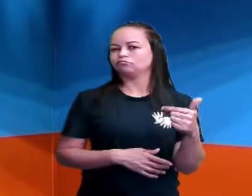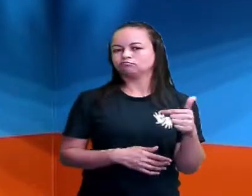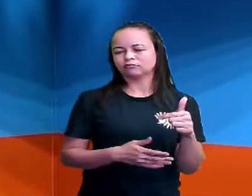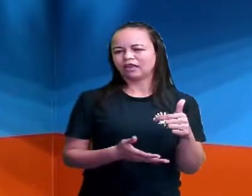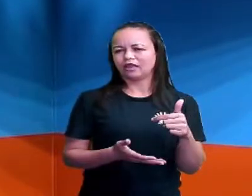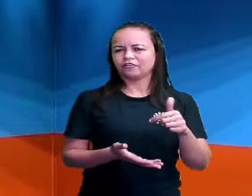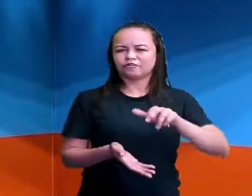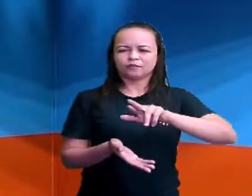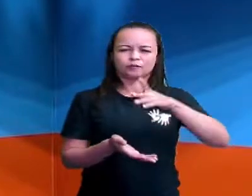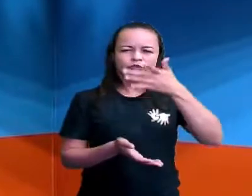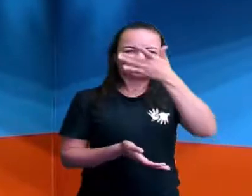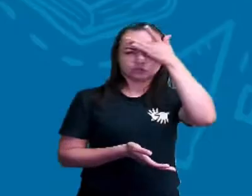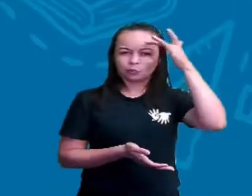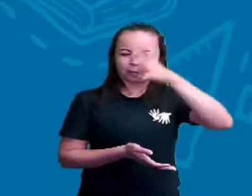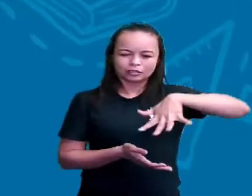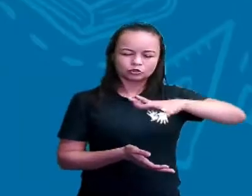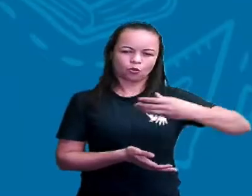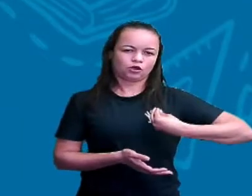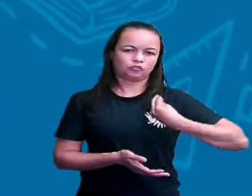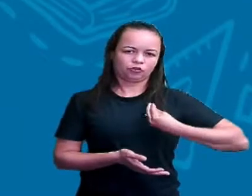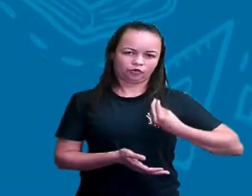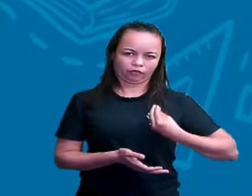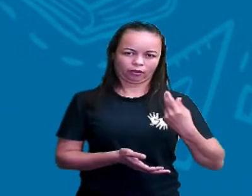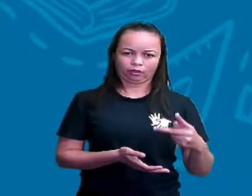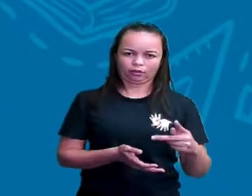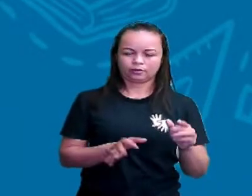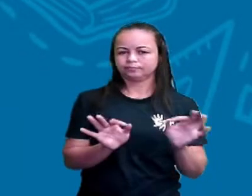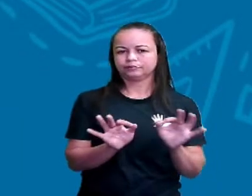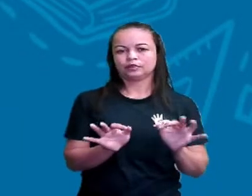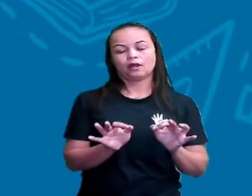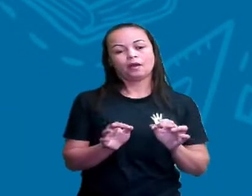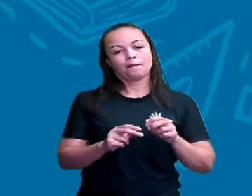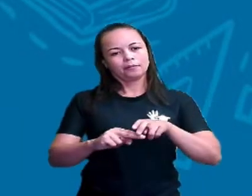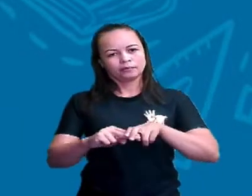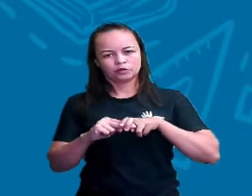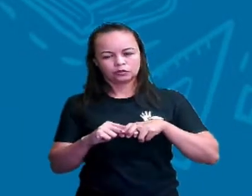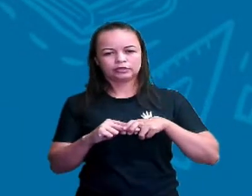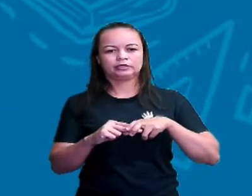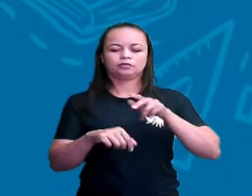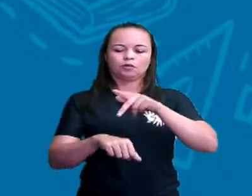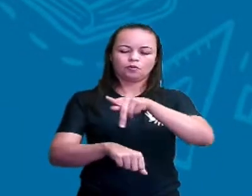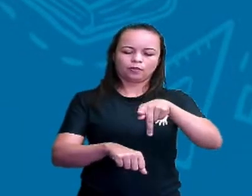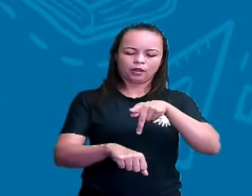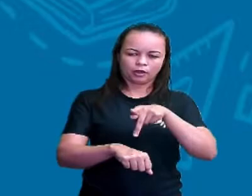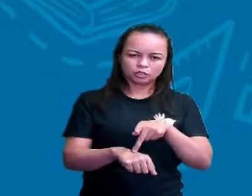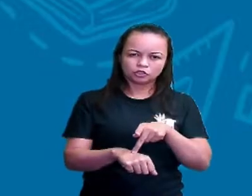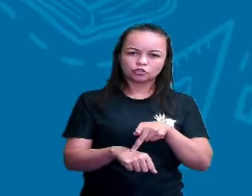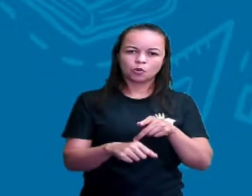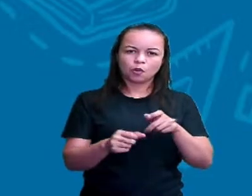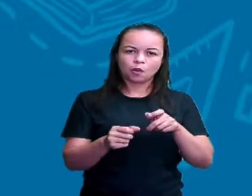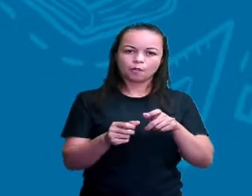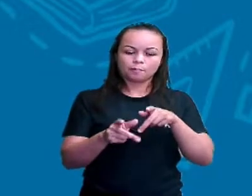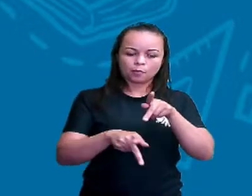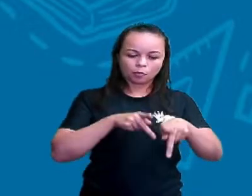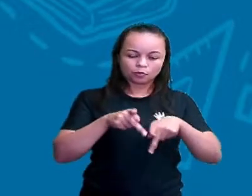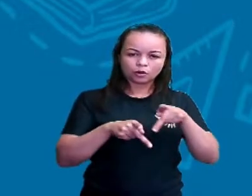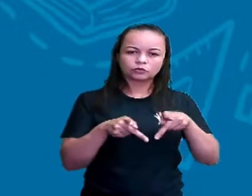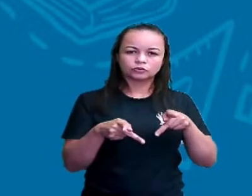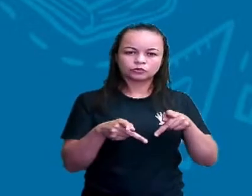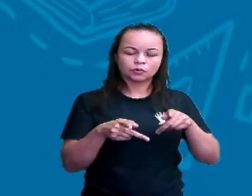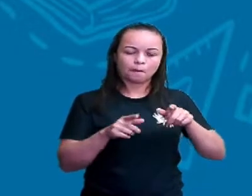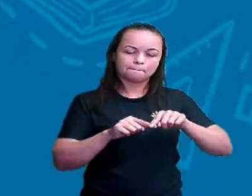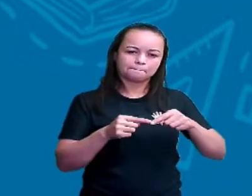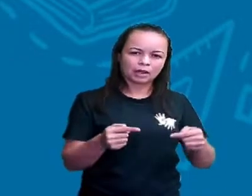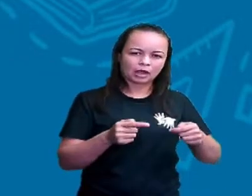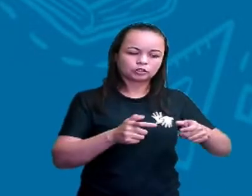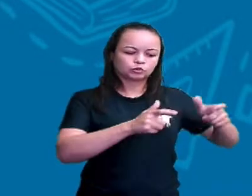tantas pessoas habitando. Então, por isso, ele é um país populoso, mas não é pouco povoado,